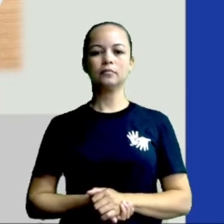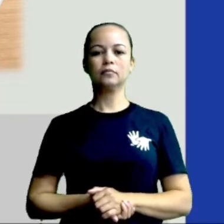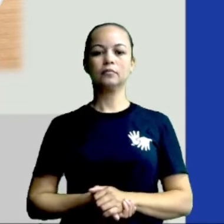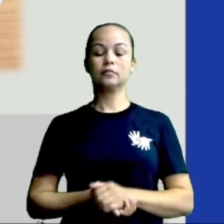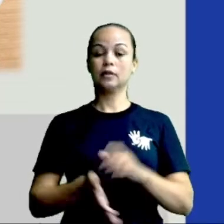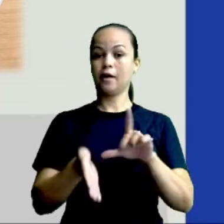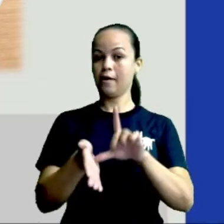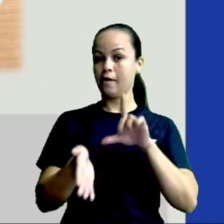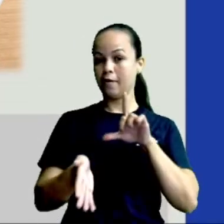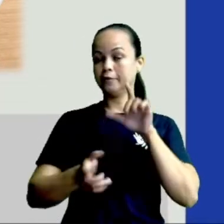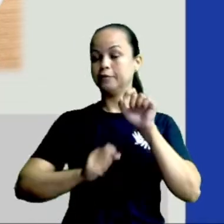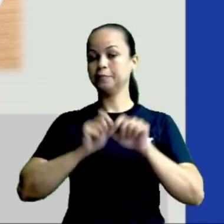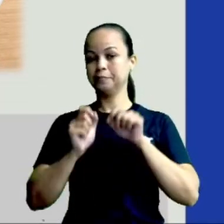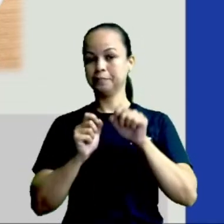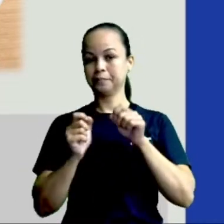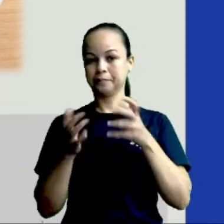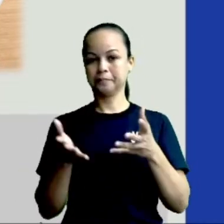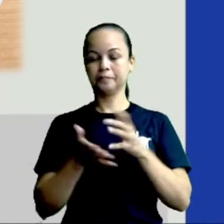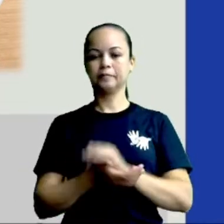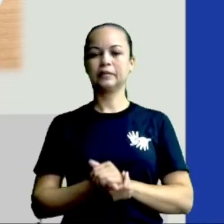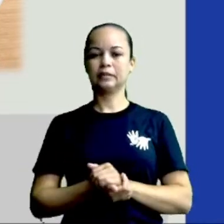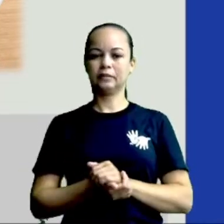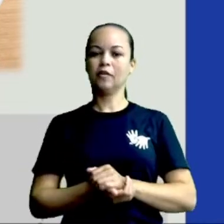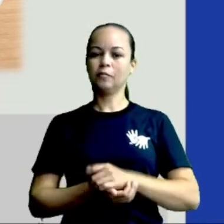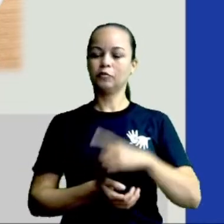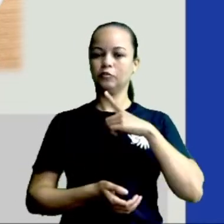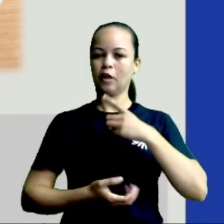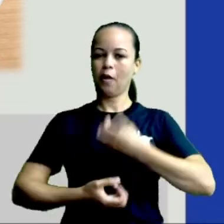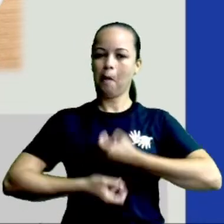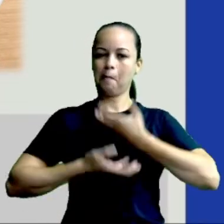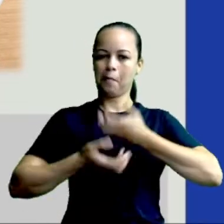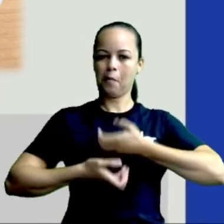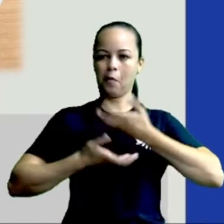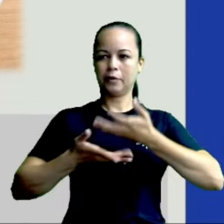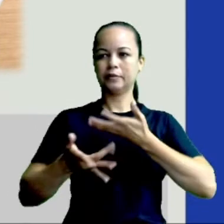Mas antes, vamos de poesia, certo?